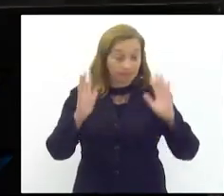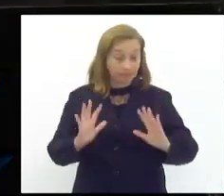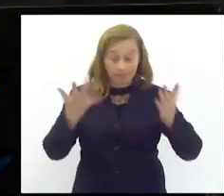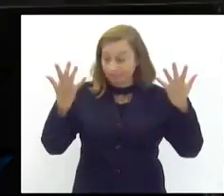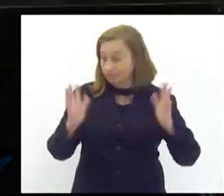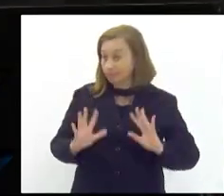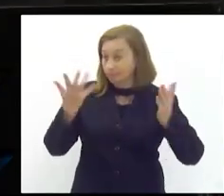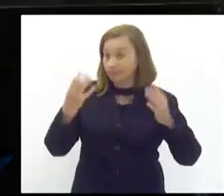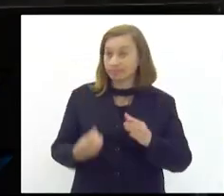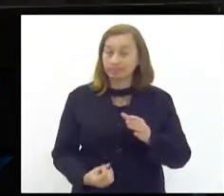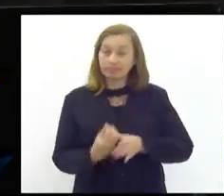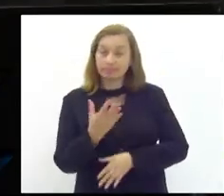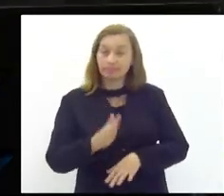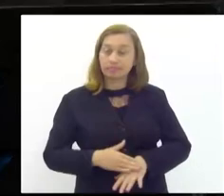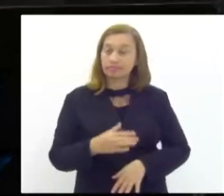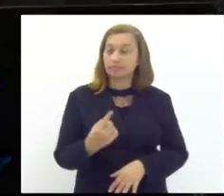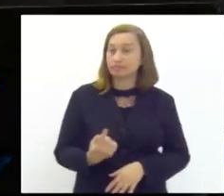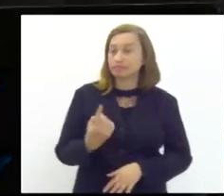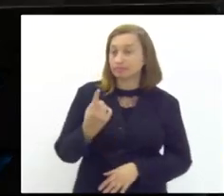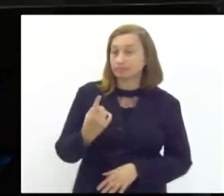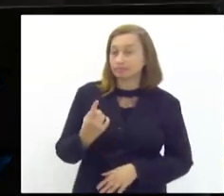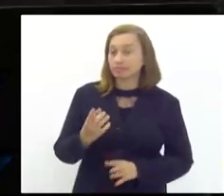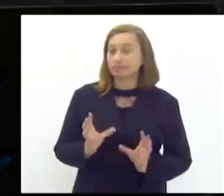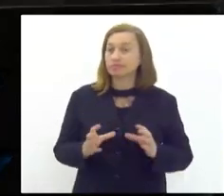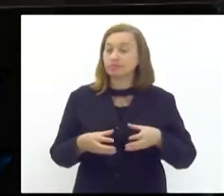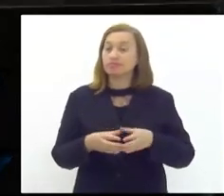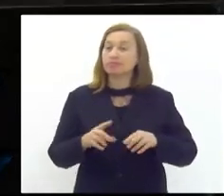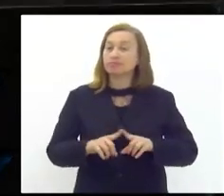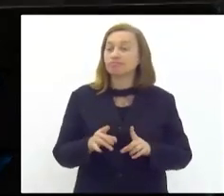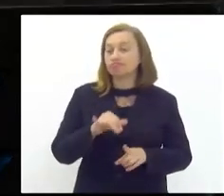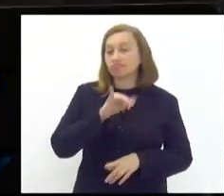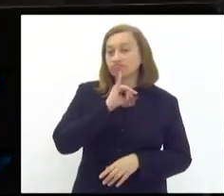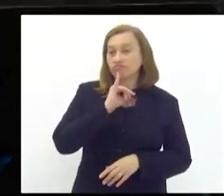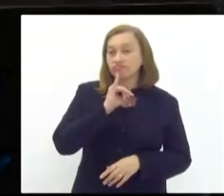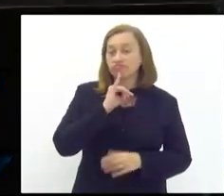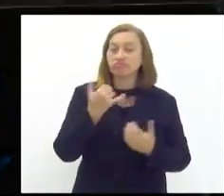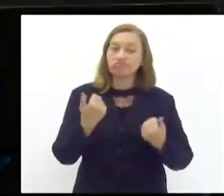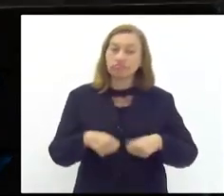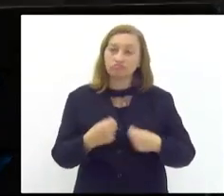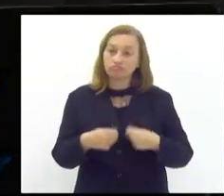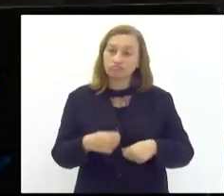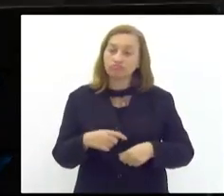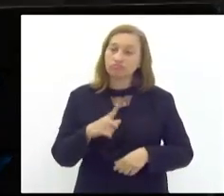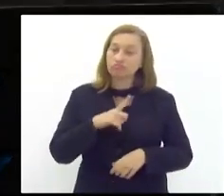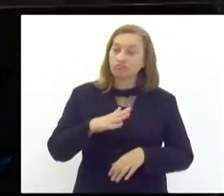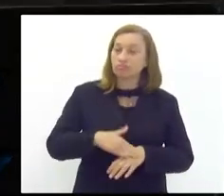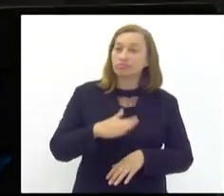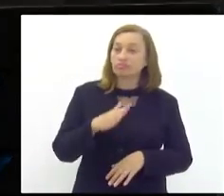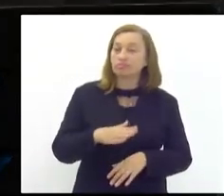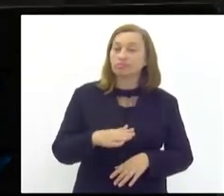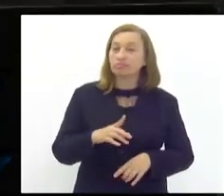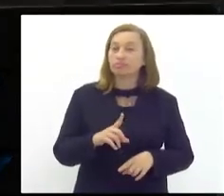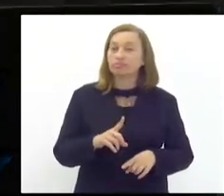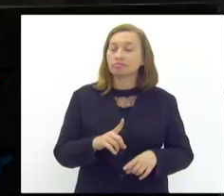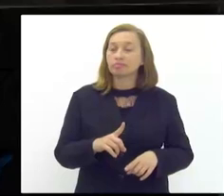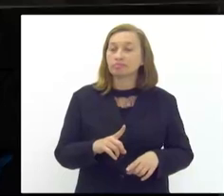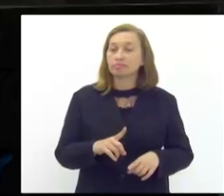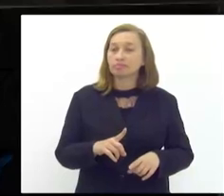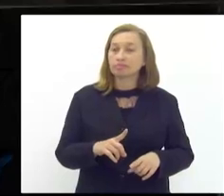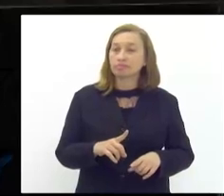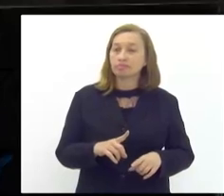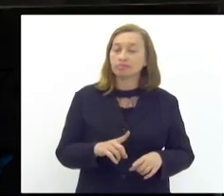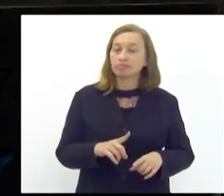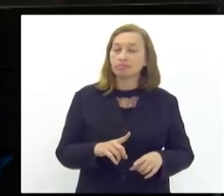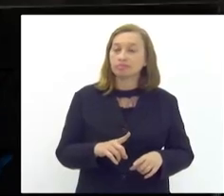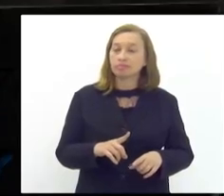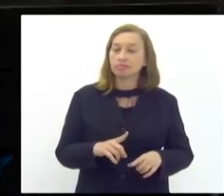a implantação de mais um equipamento mas lamenta a necessidade de haver mais um equipamento por essa questão da